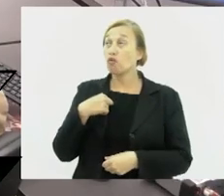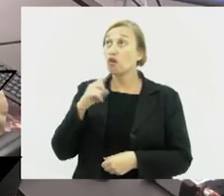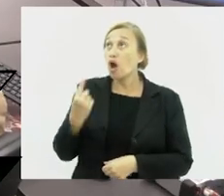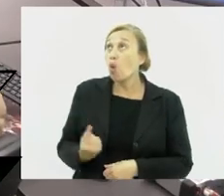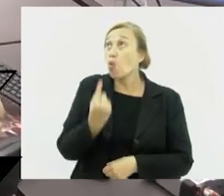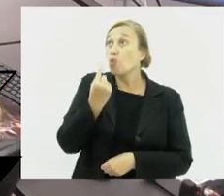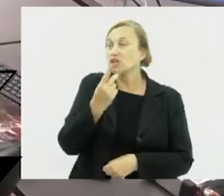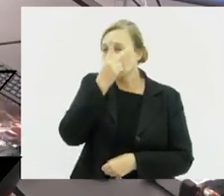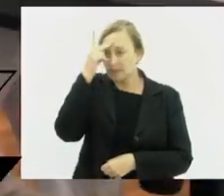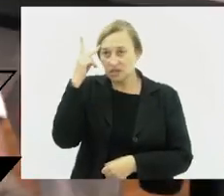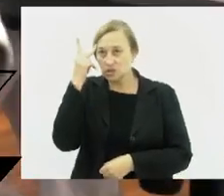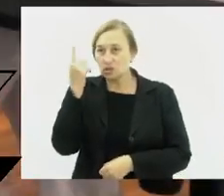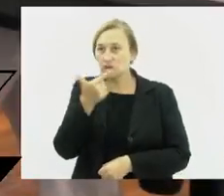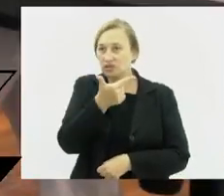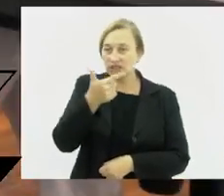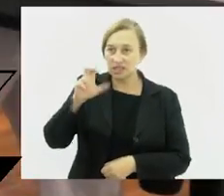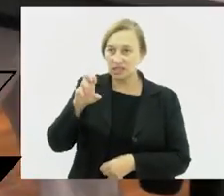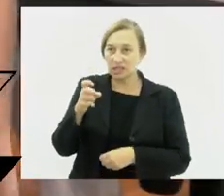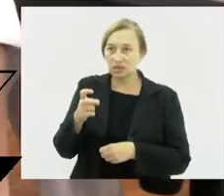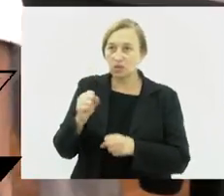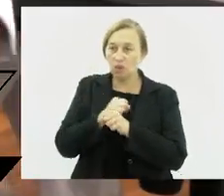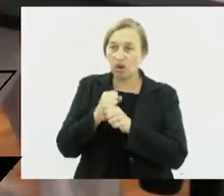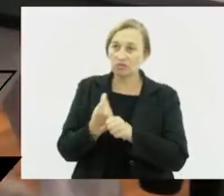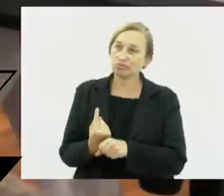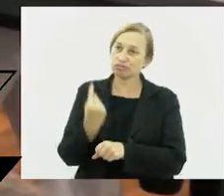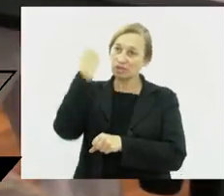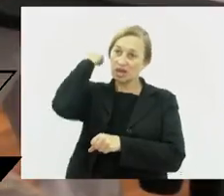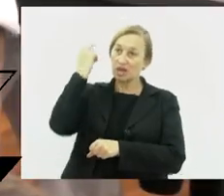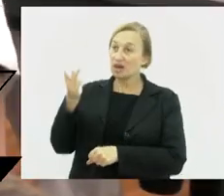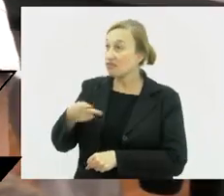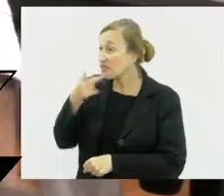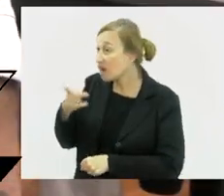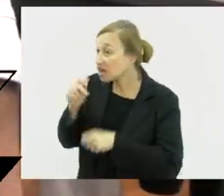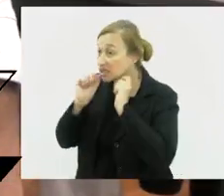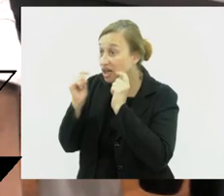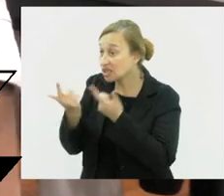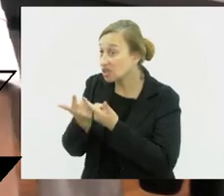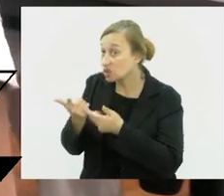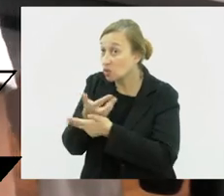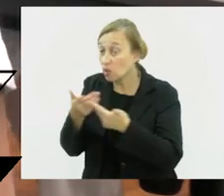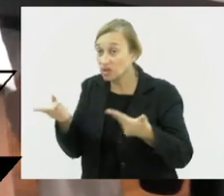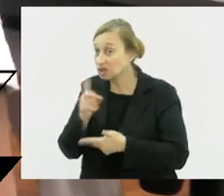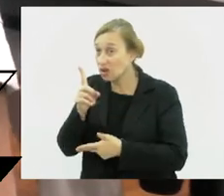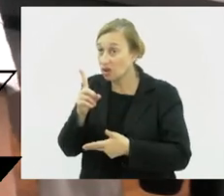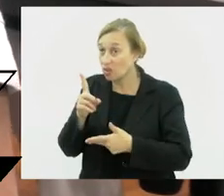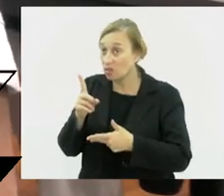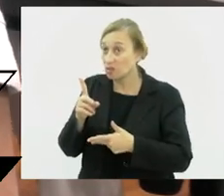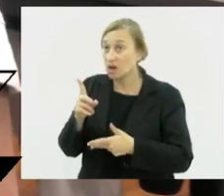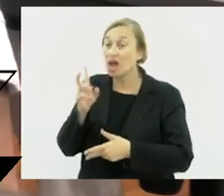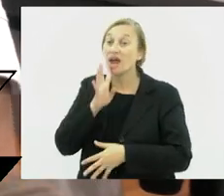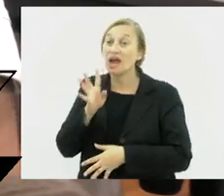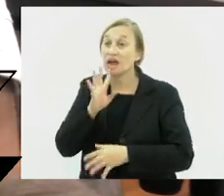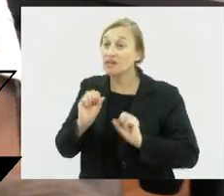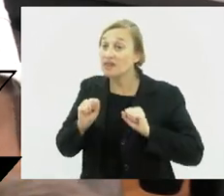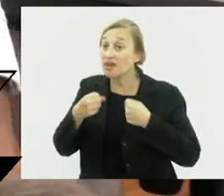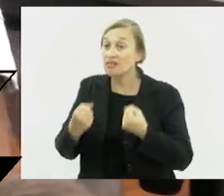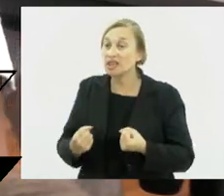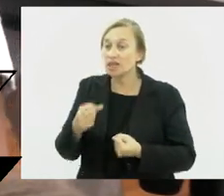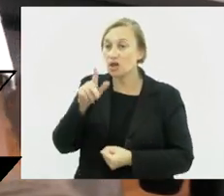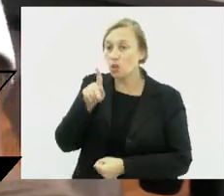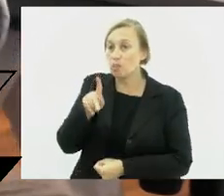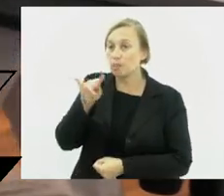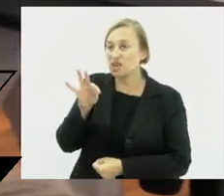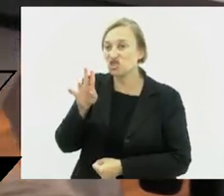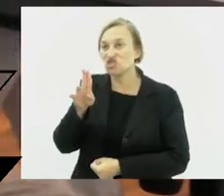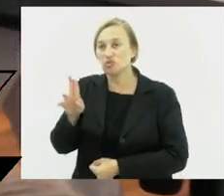que 25 anos atrás estava lá na LERJ falando coisas não legais em defesa do Pitbull. E a gente não teve